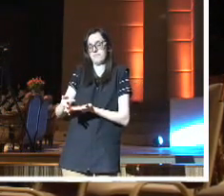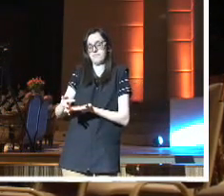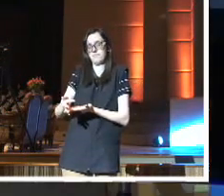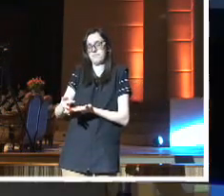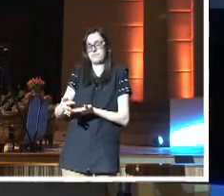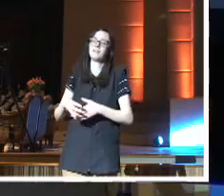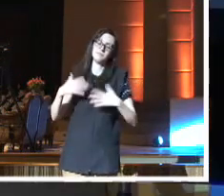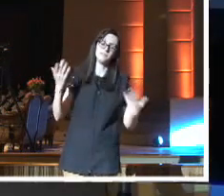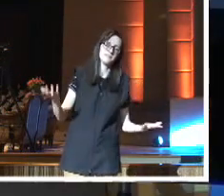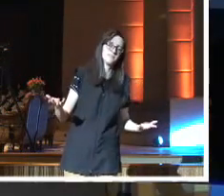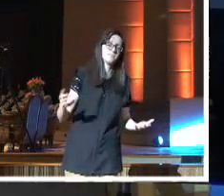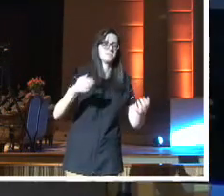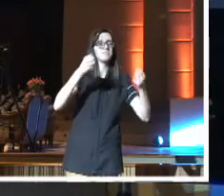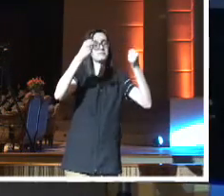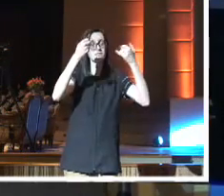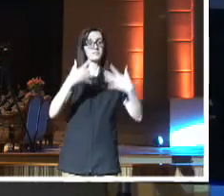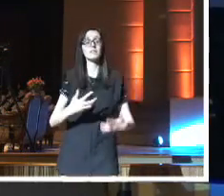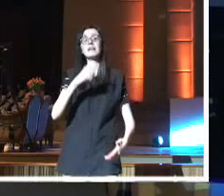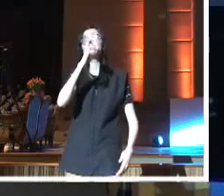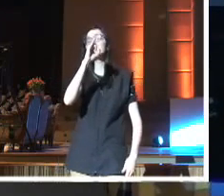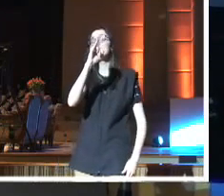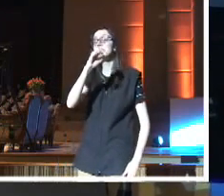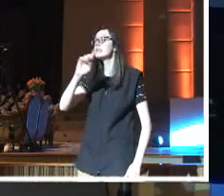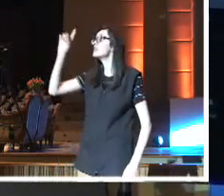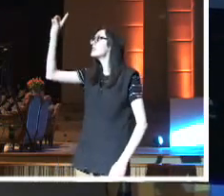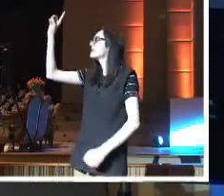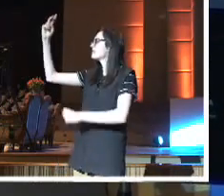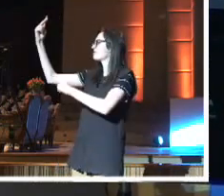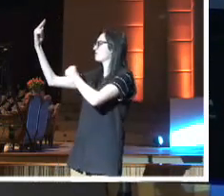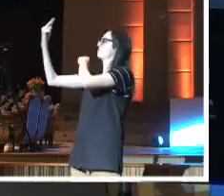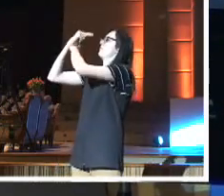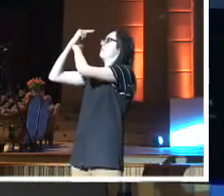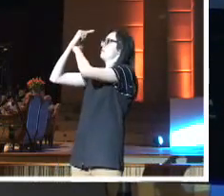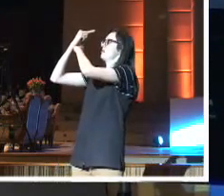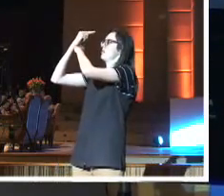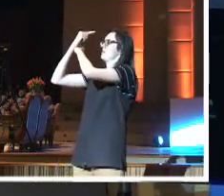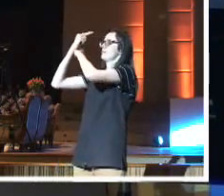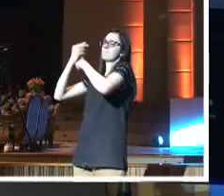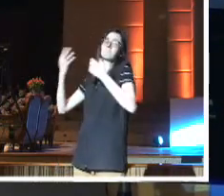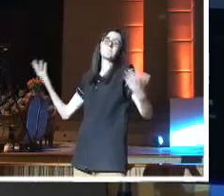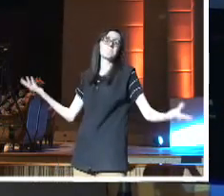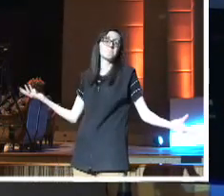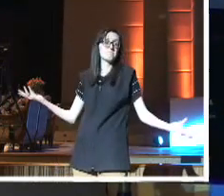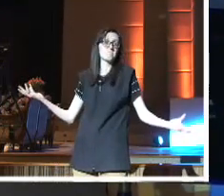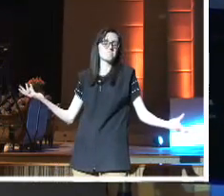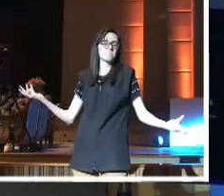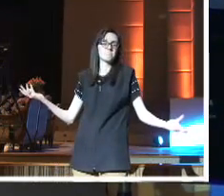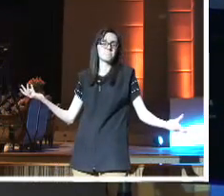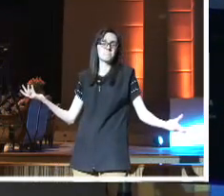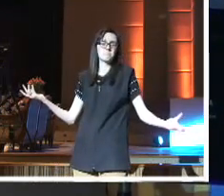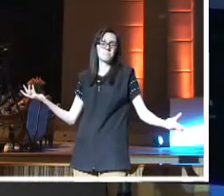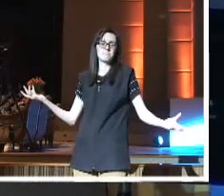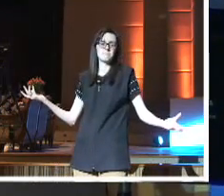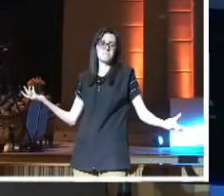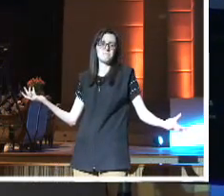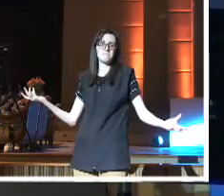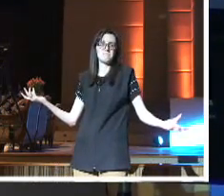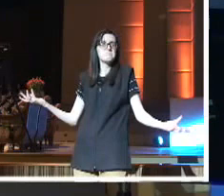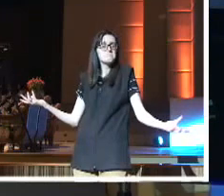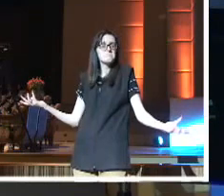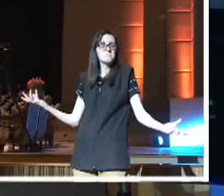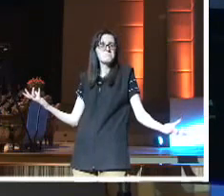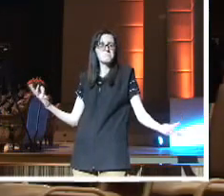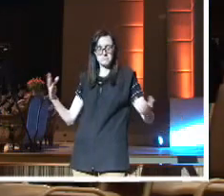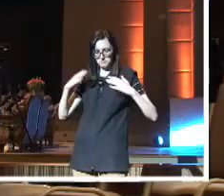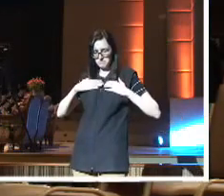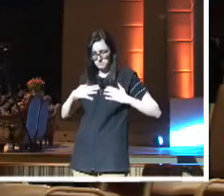E aí ele vai dizer: se ele é por mim, então que ser